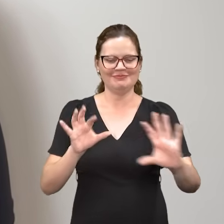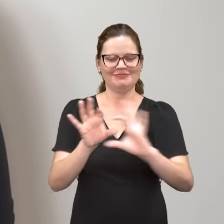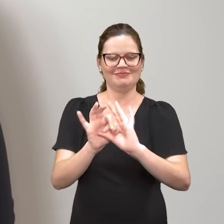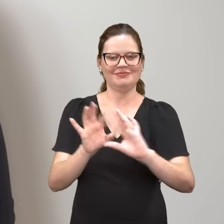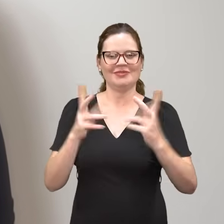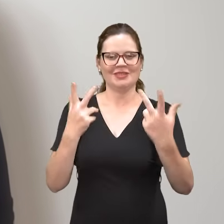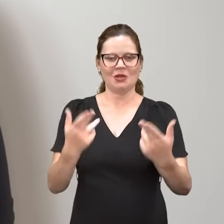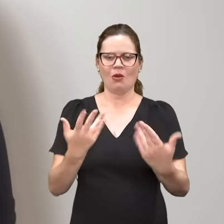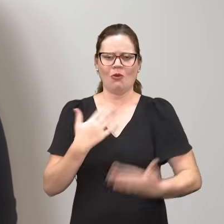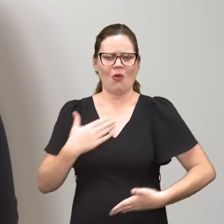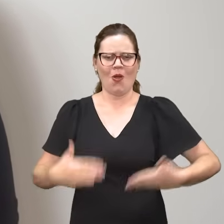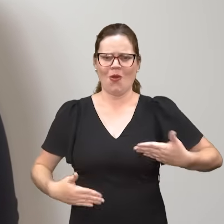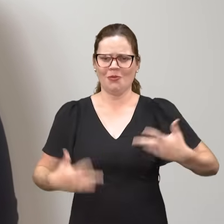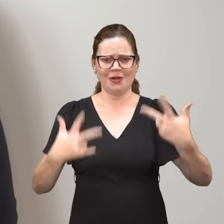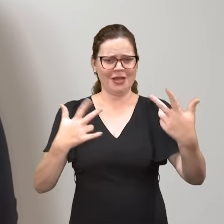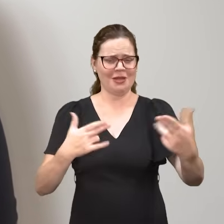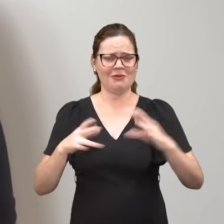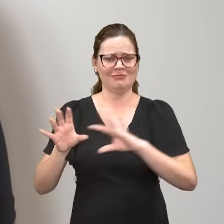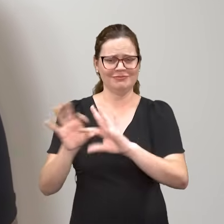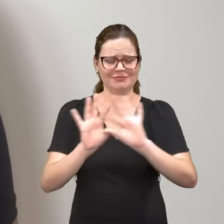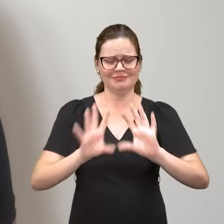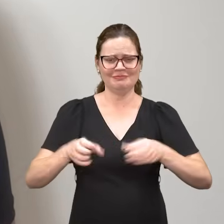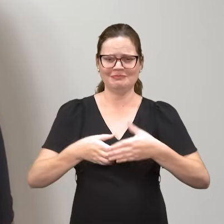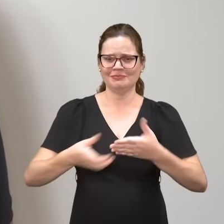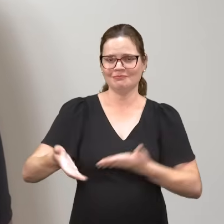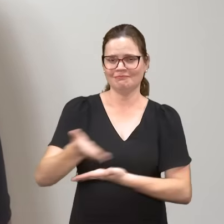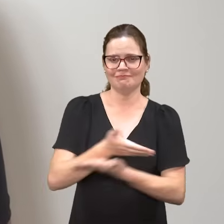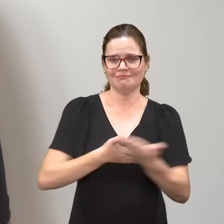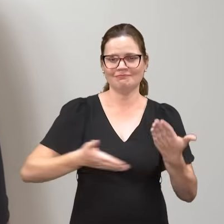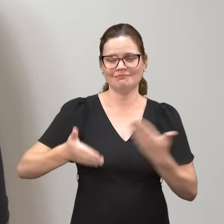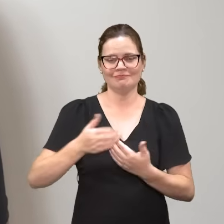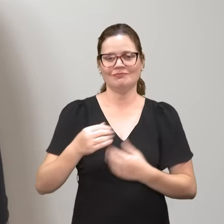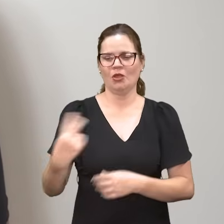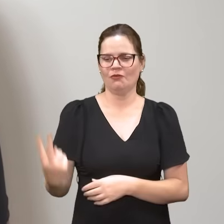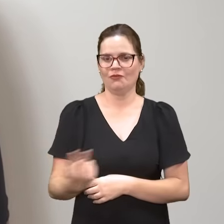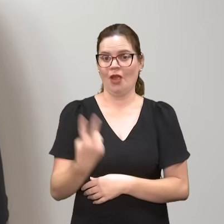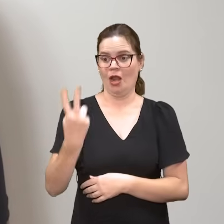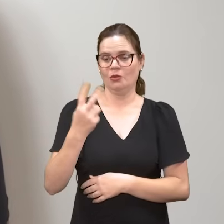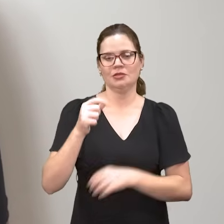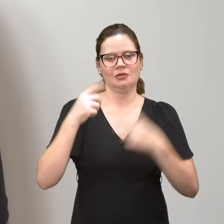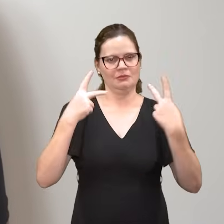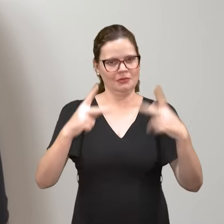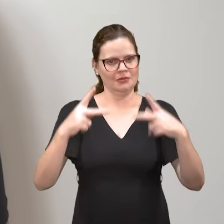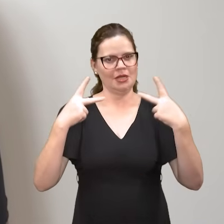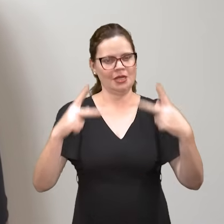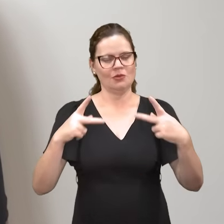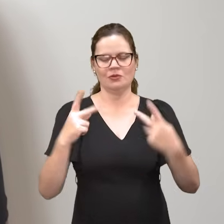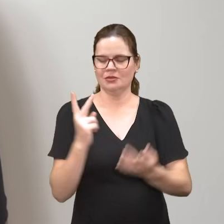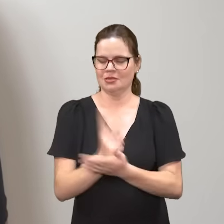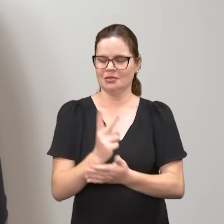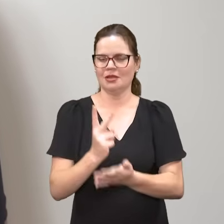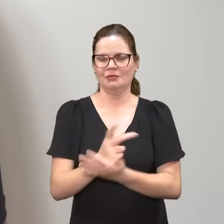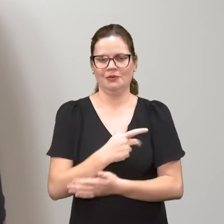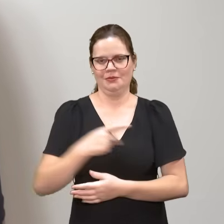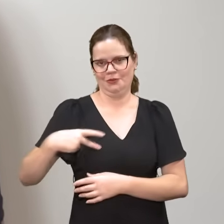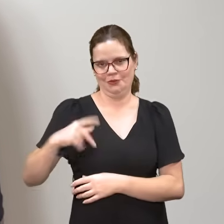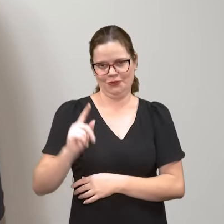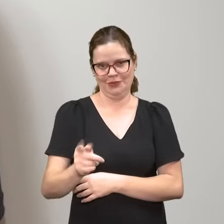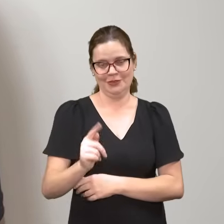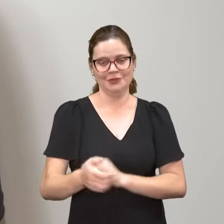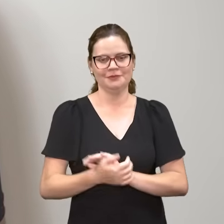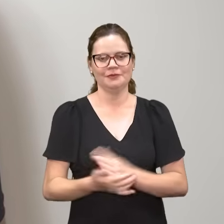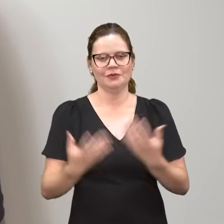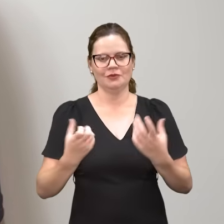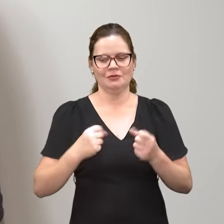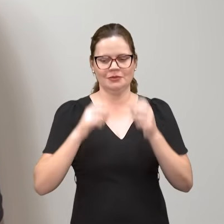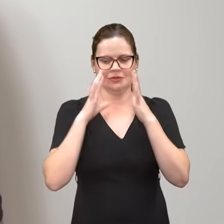unia como um só corpo e um só espírito, valores os quais o pastor Gedeuti sempre pregou e viveu por toda a sua vida.